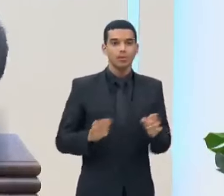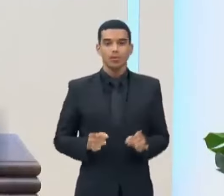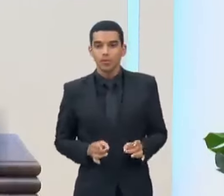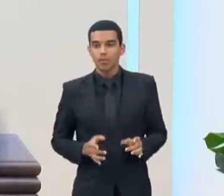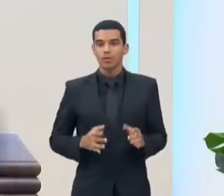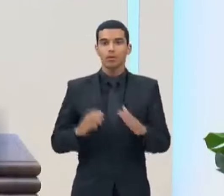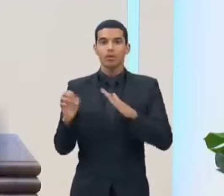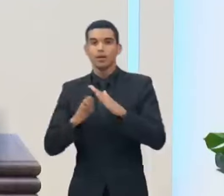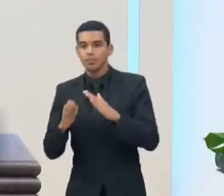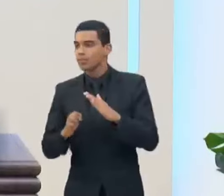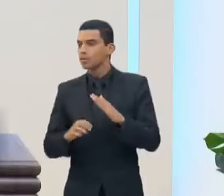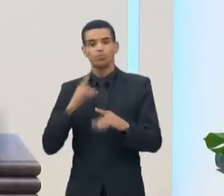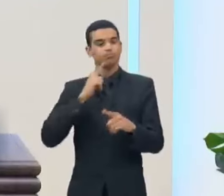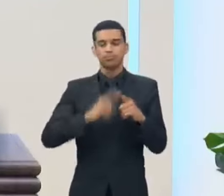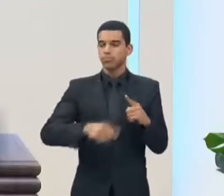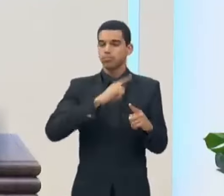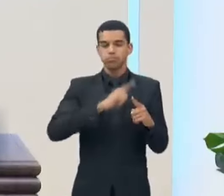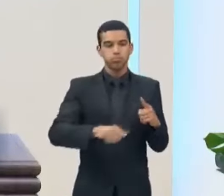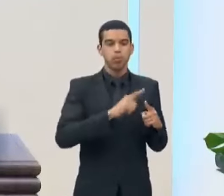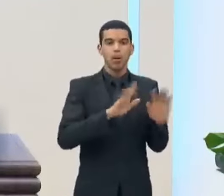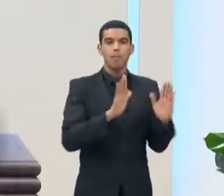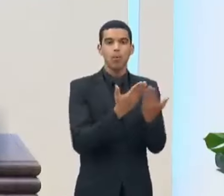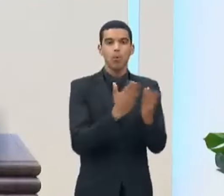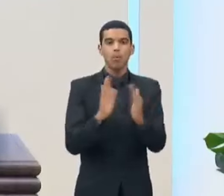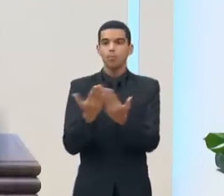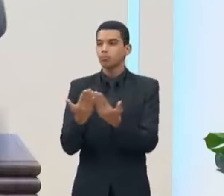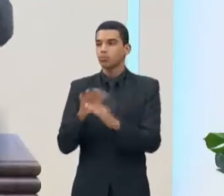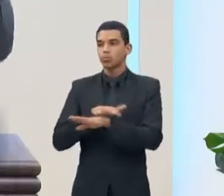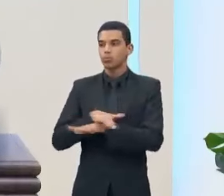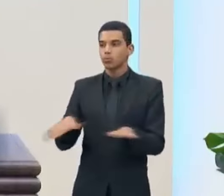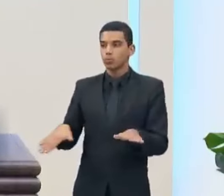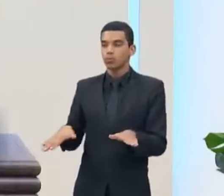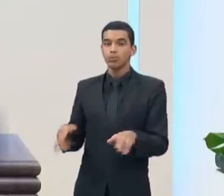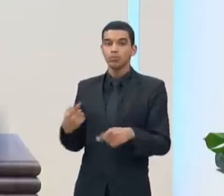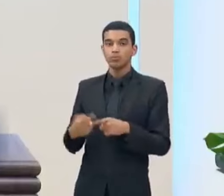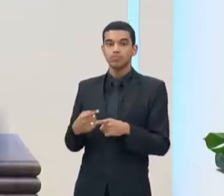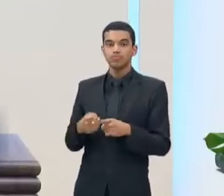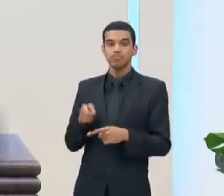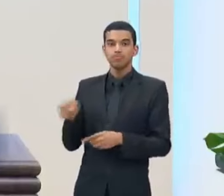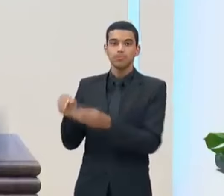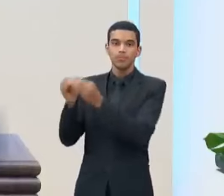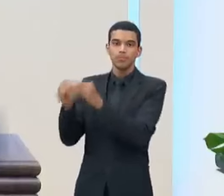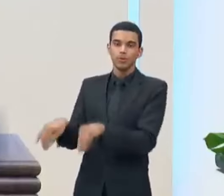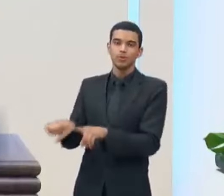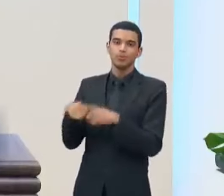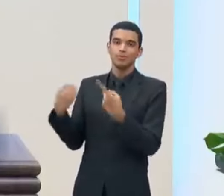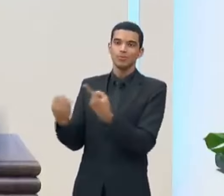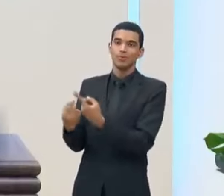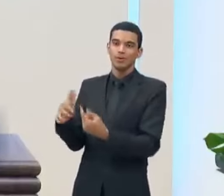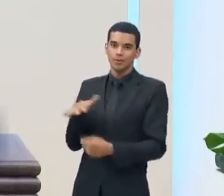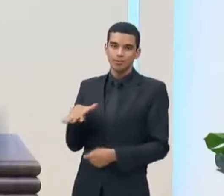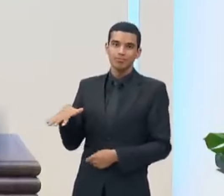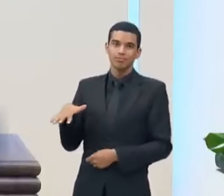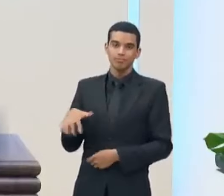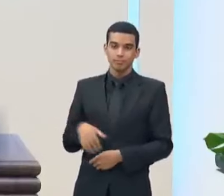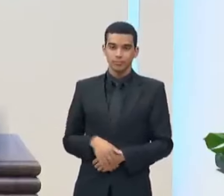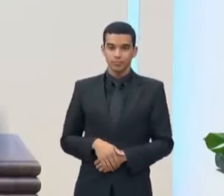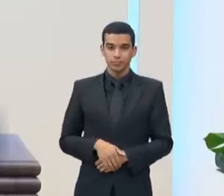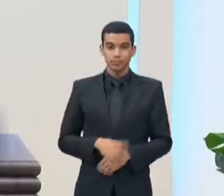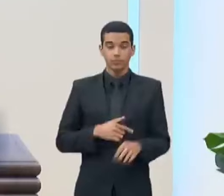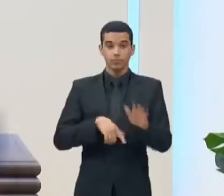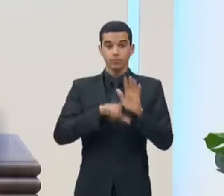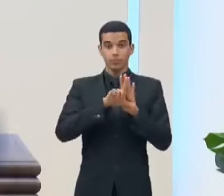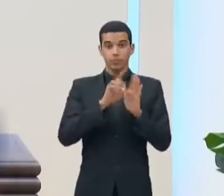não tinha como ele exercer, porque a lepra o destruía socialmente. Está escrito em